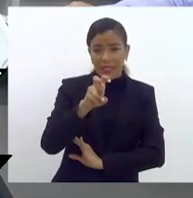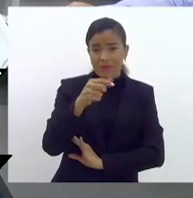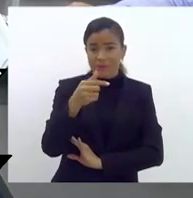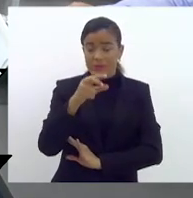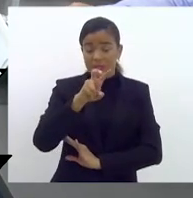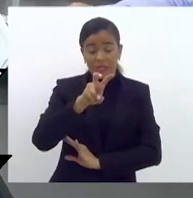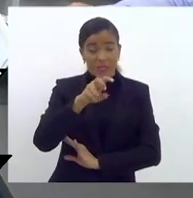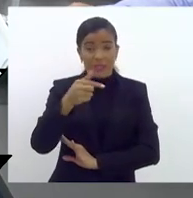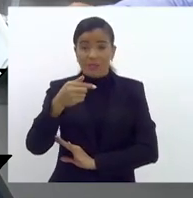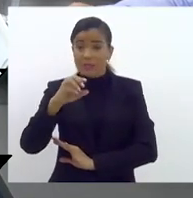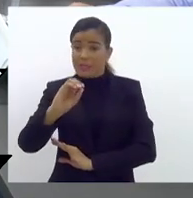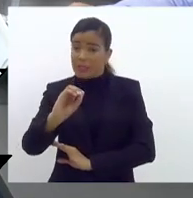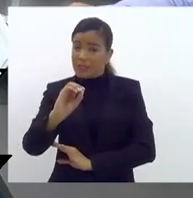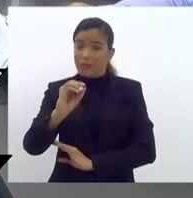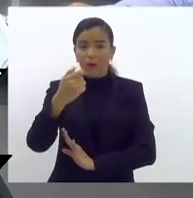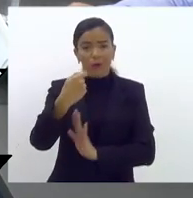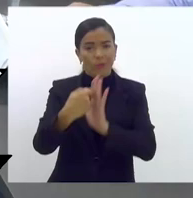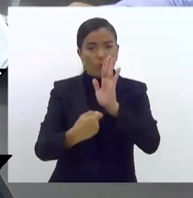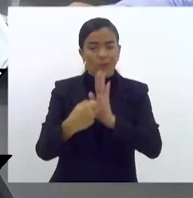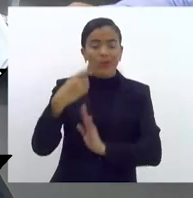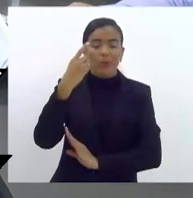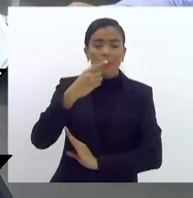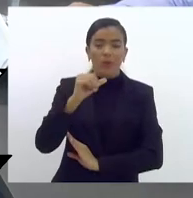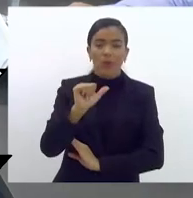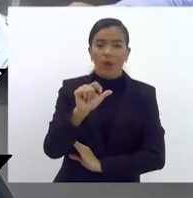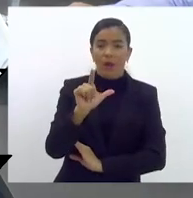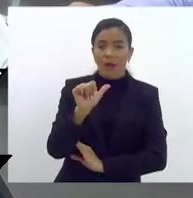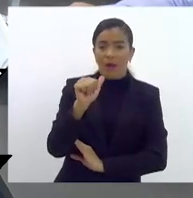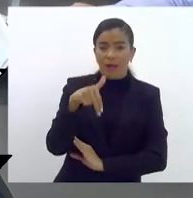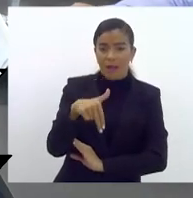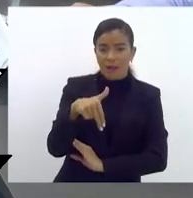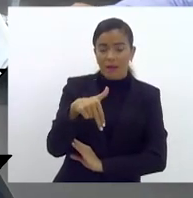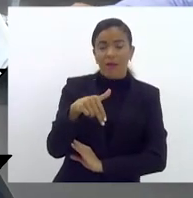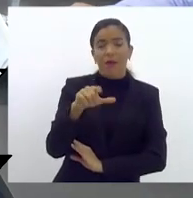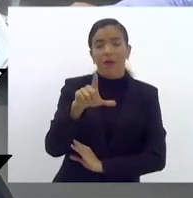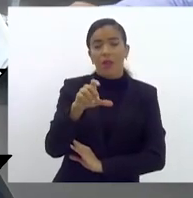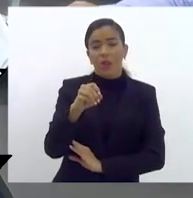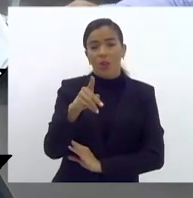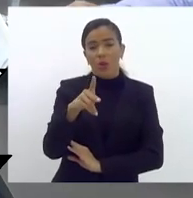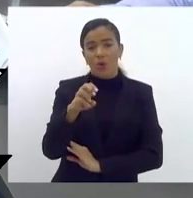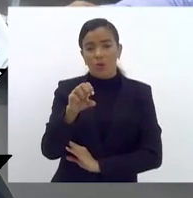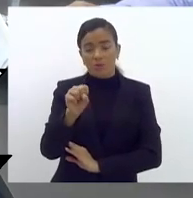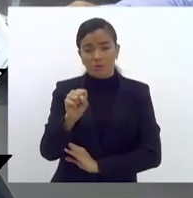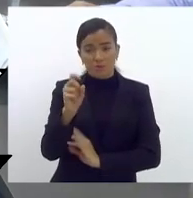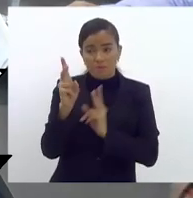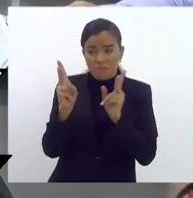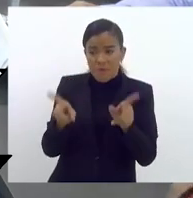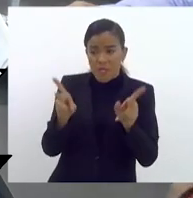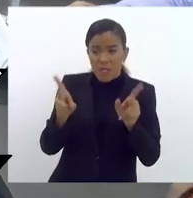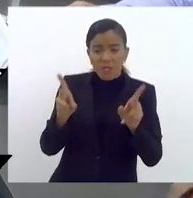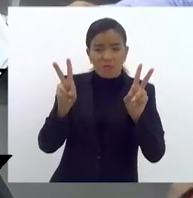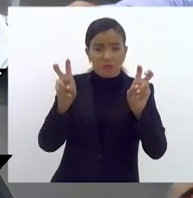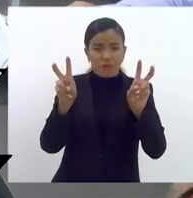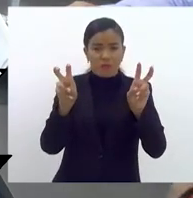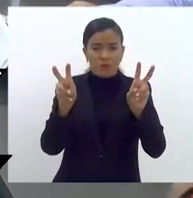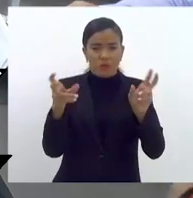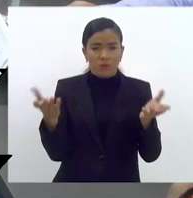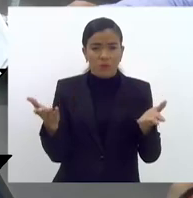2023 de autoria do deputado Alan Lopes e que trata sobre o mesmo assunto